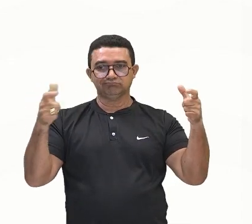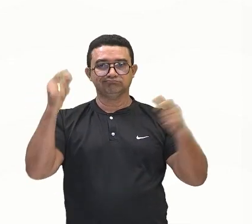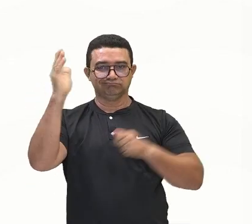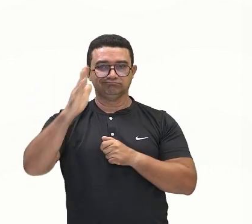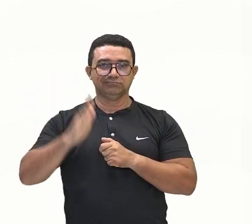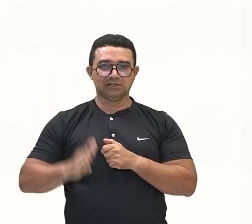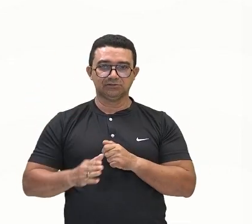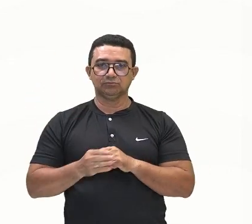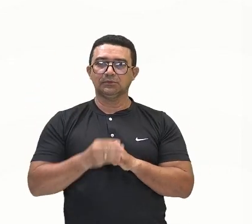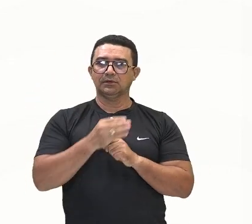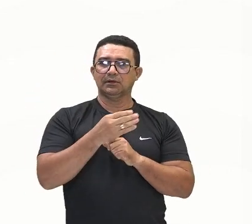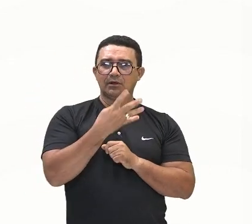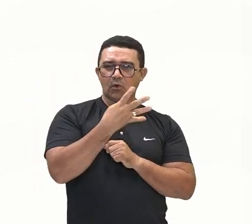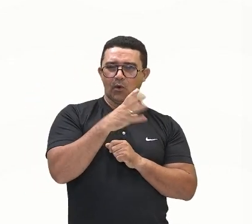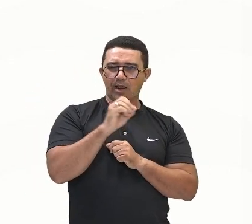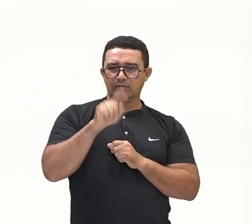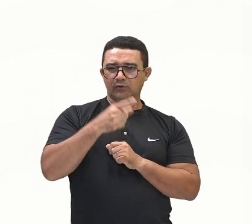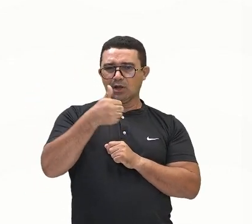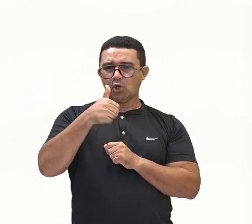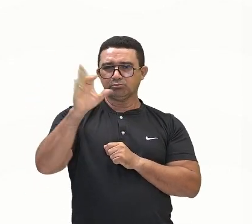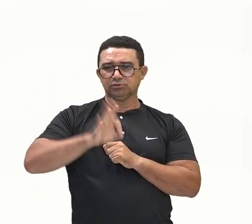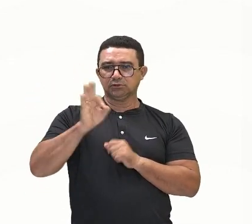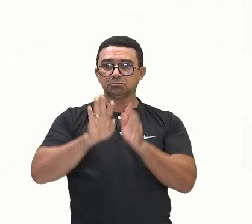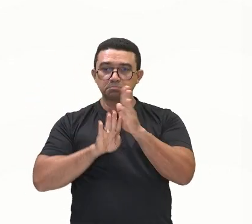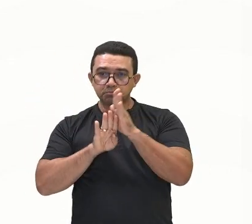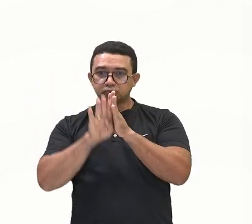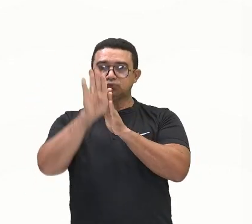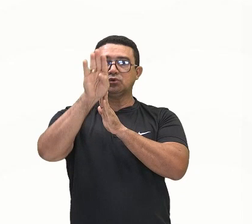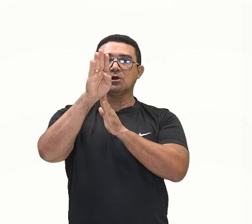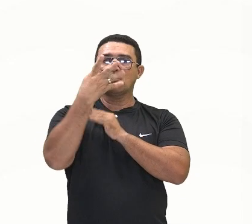De 40,11 passou a